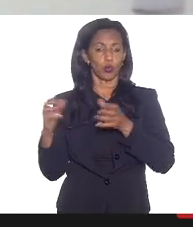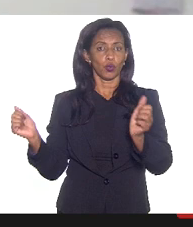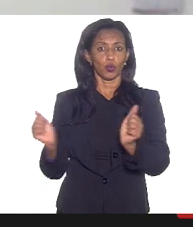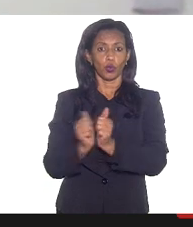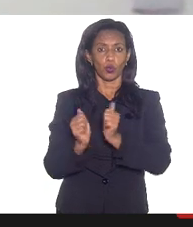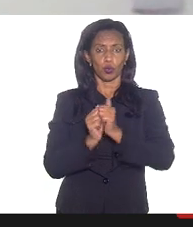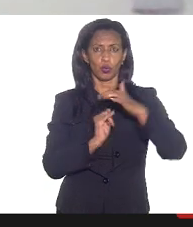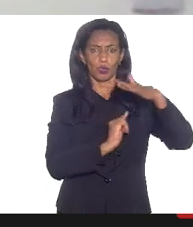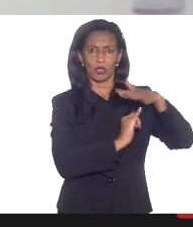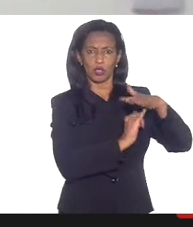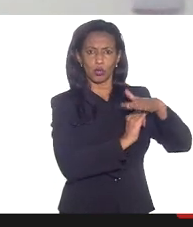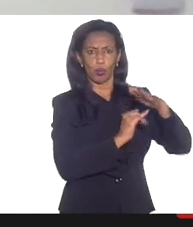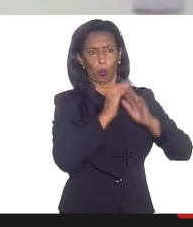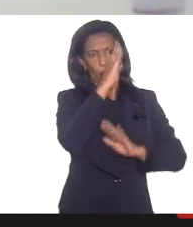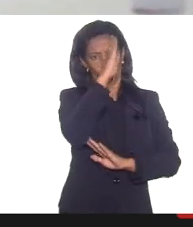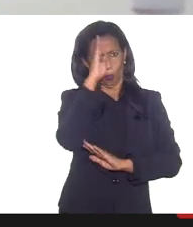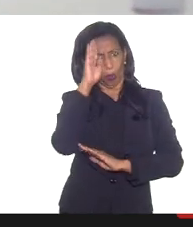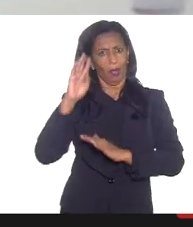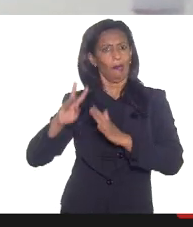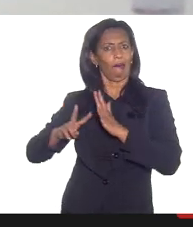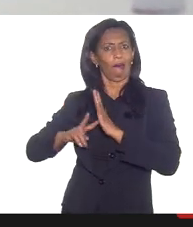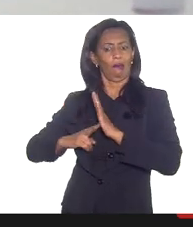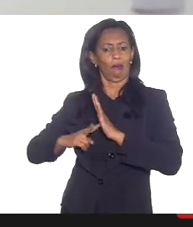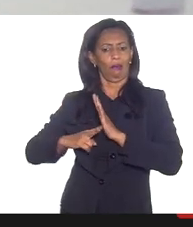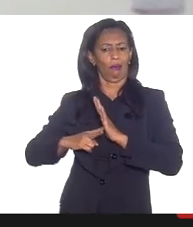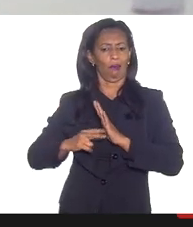profissionais, acadêmicas, sindicais,